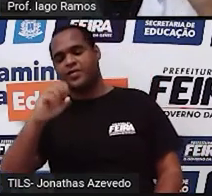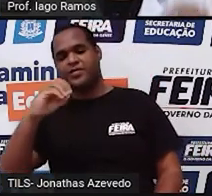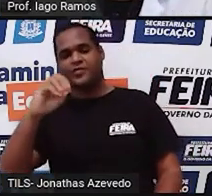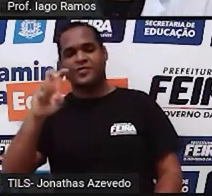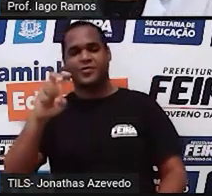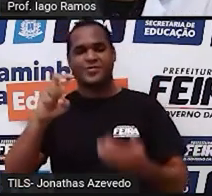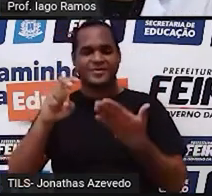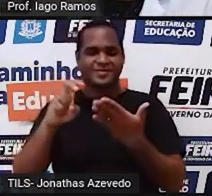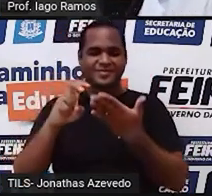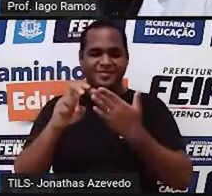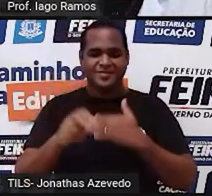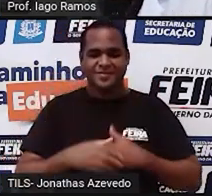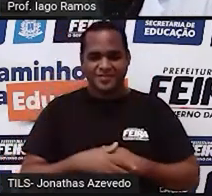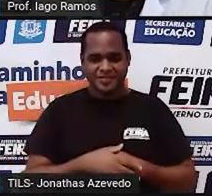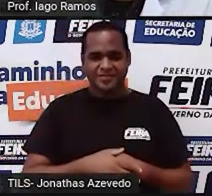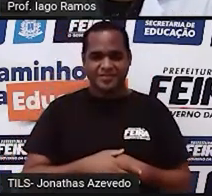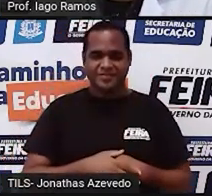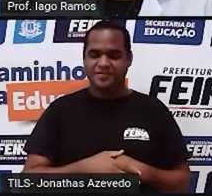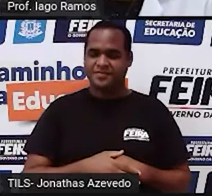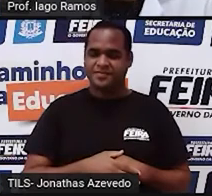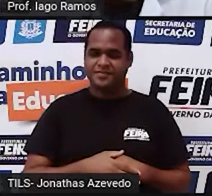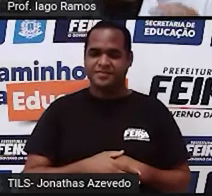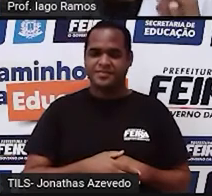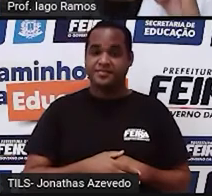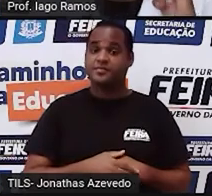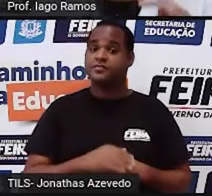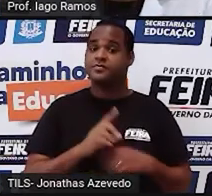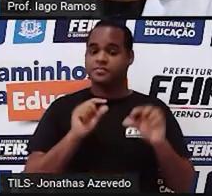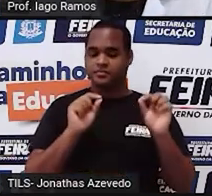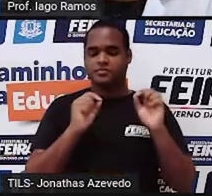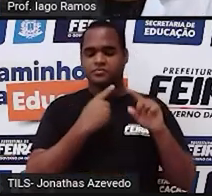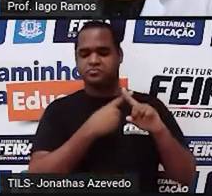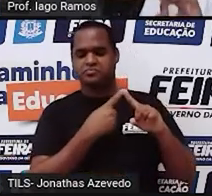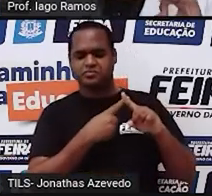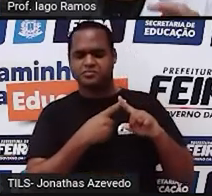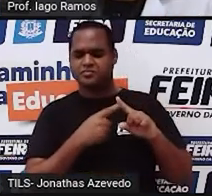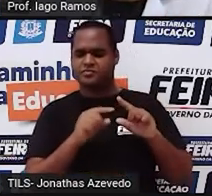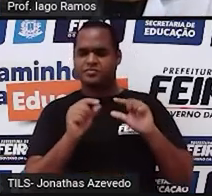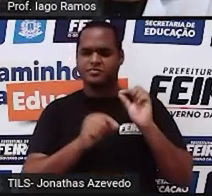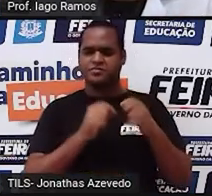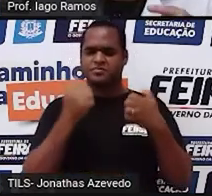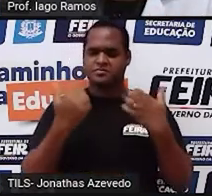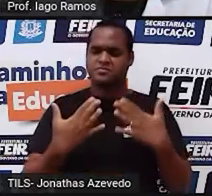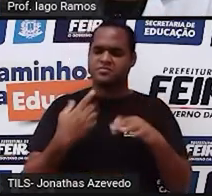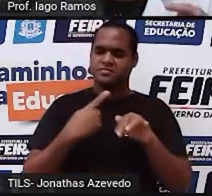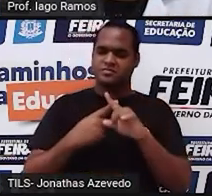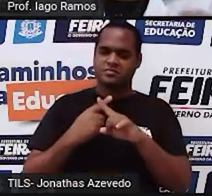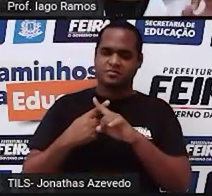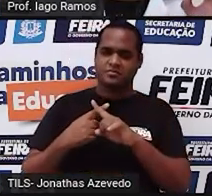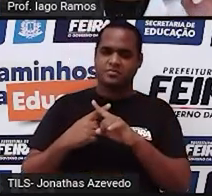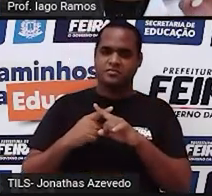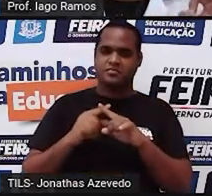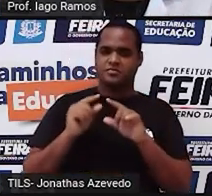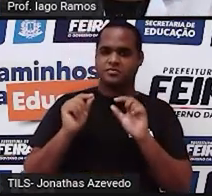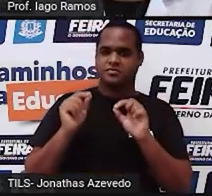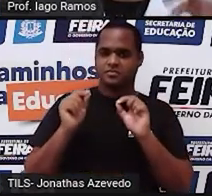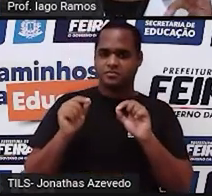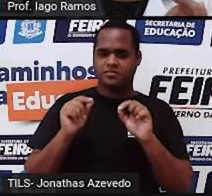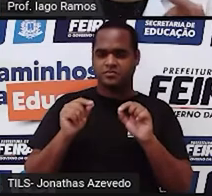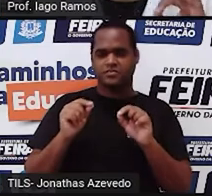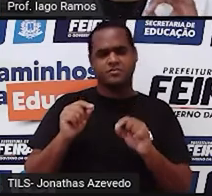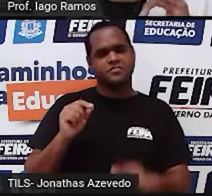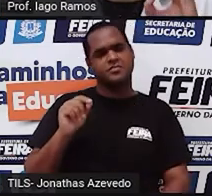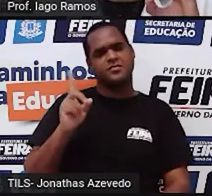17280 cinco porque e esse número ele é um número que é chamado de